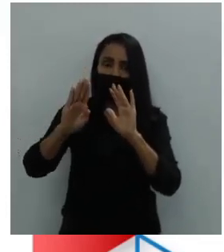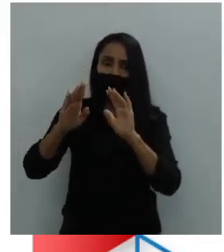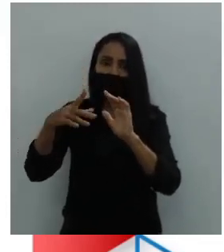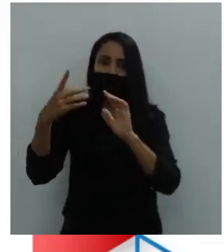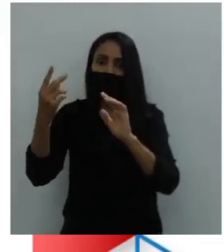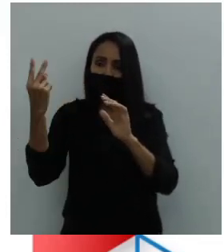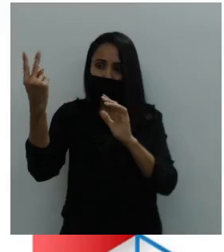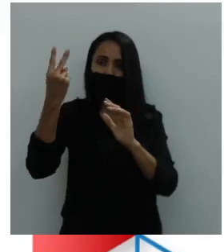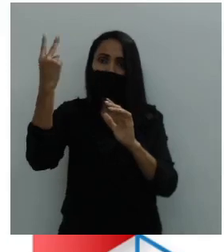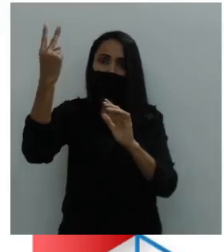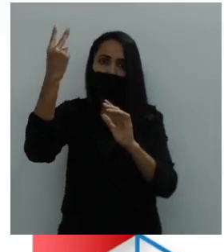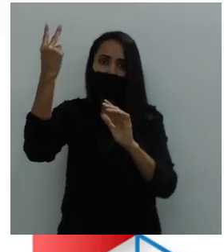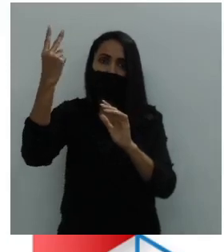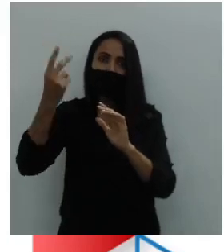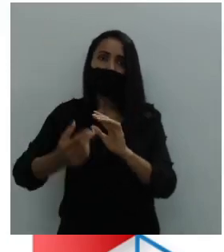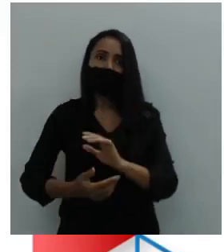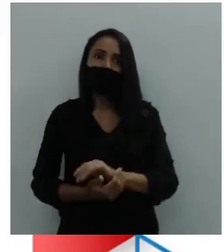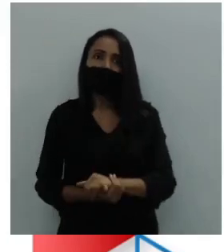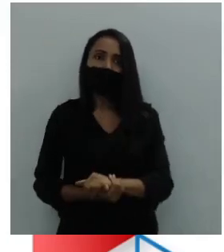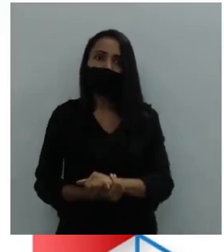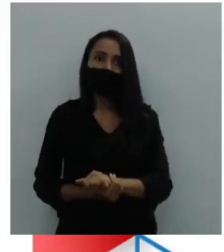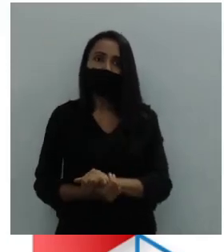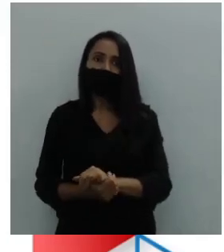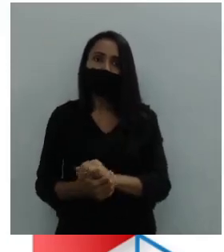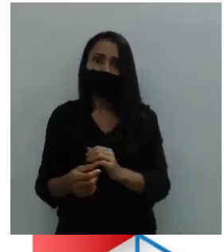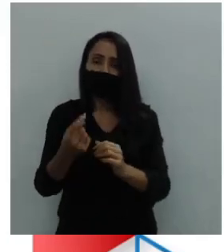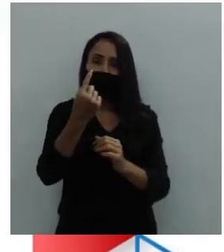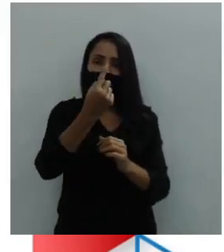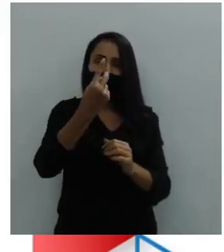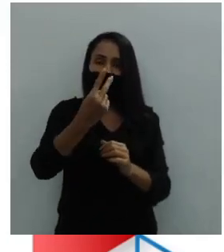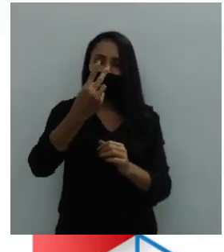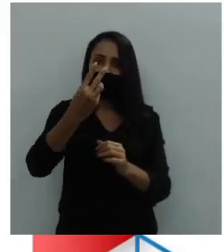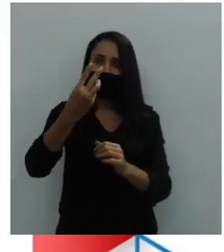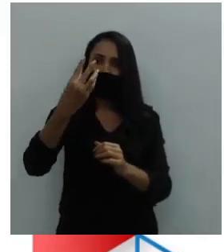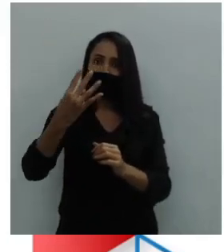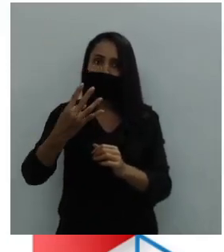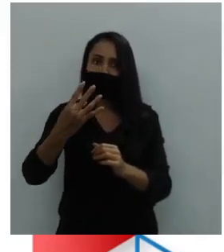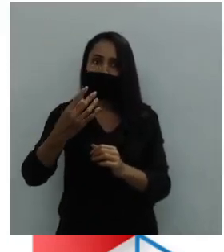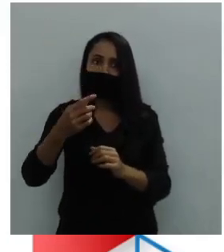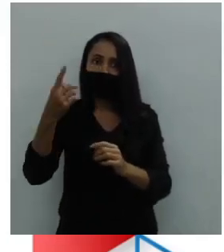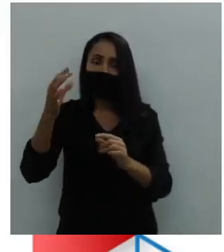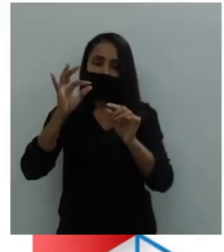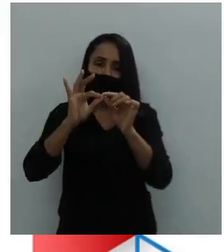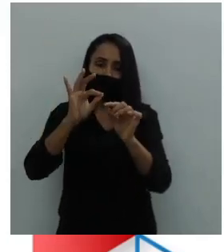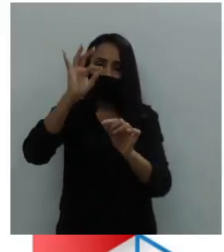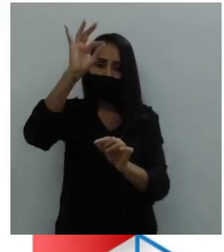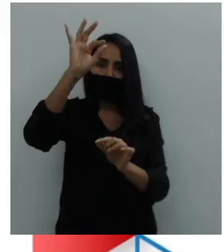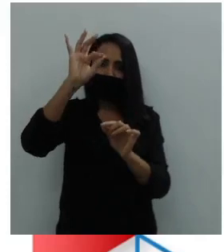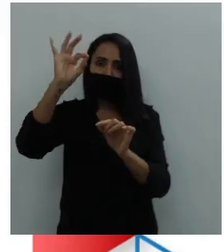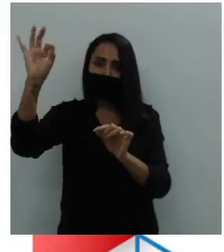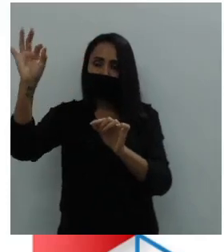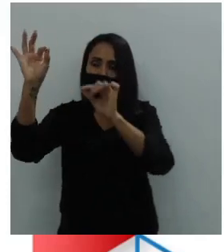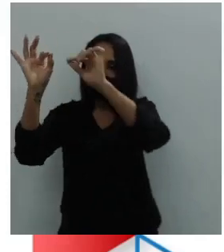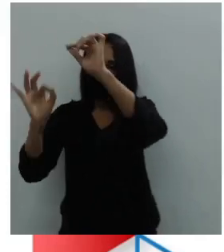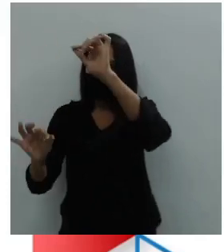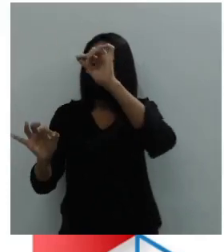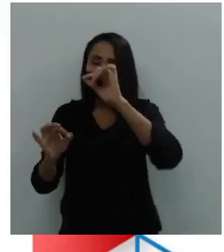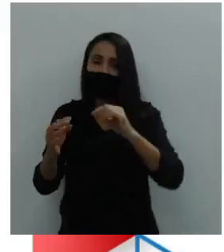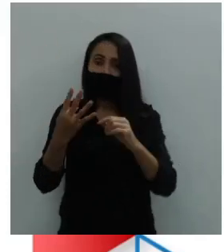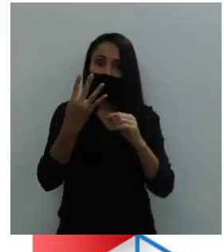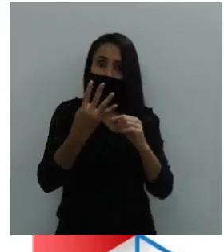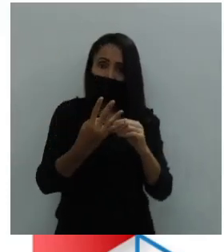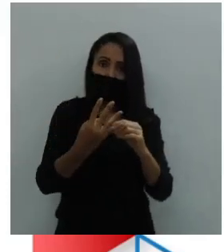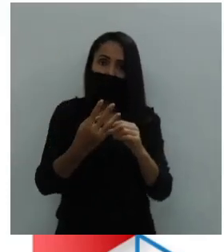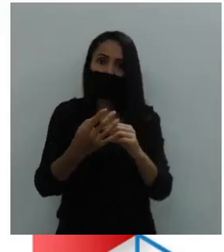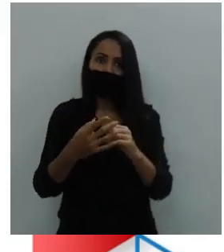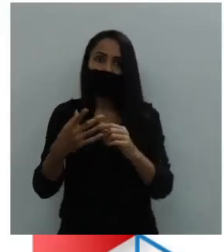esses valores aí, ó, ok? 1, 2, 3, 4. Então, cada lado do quadrado eu vou chamar de 4 unidades. Então,